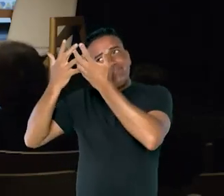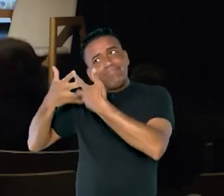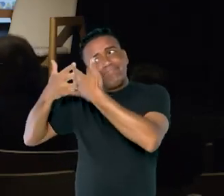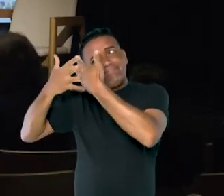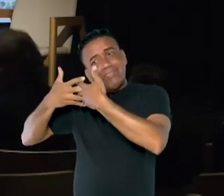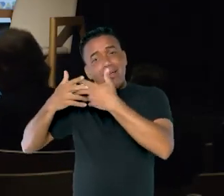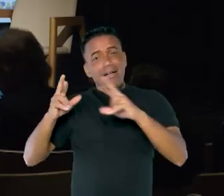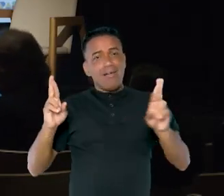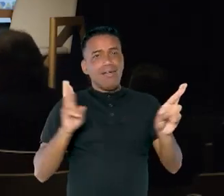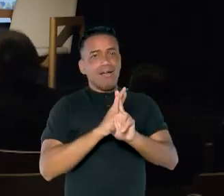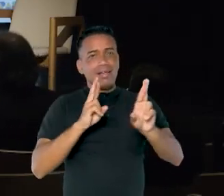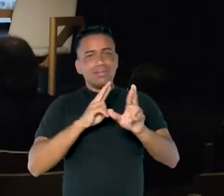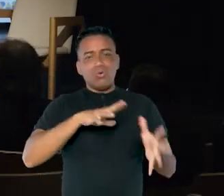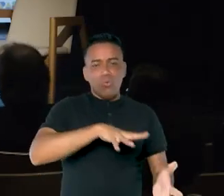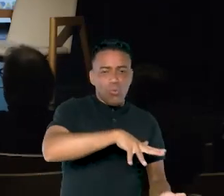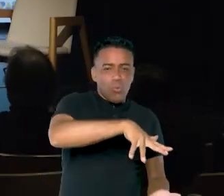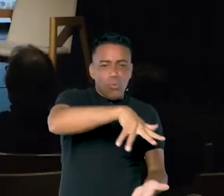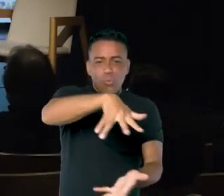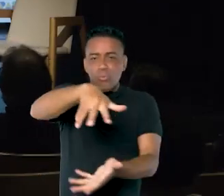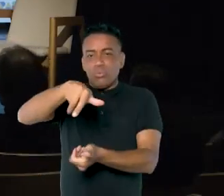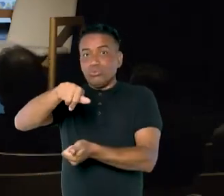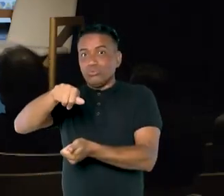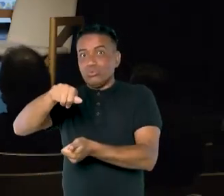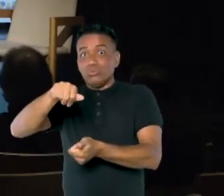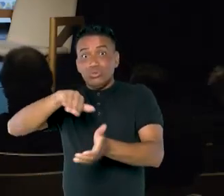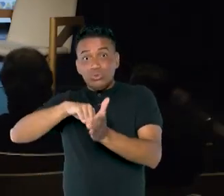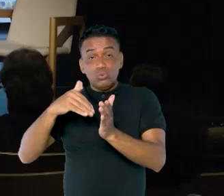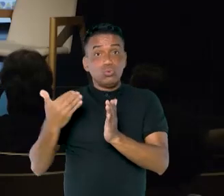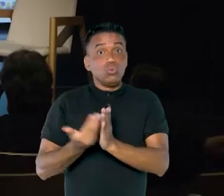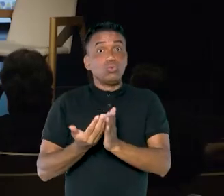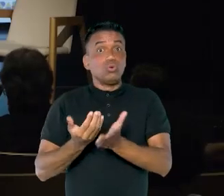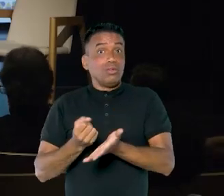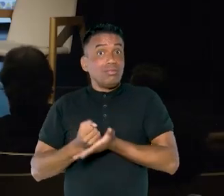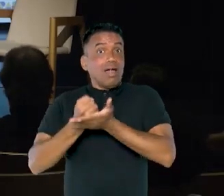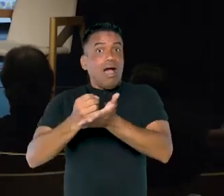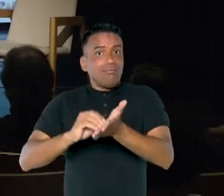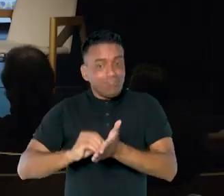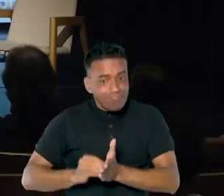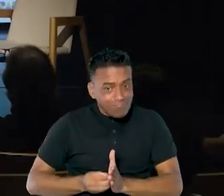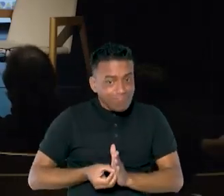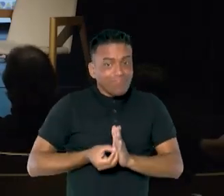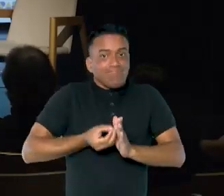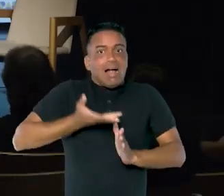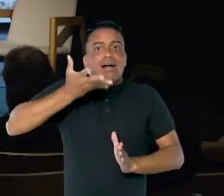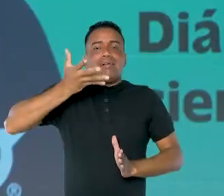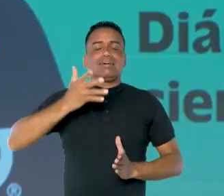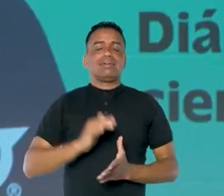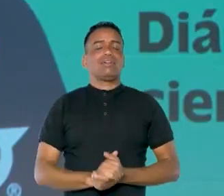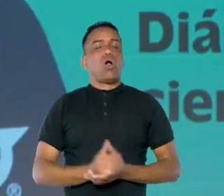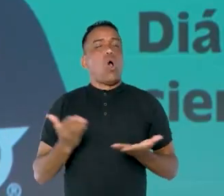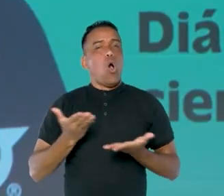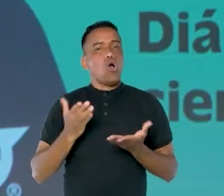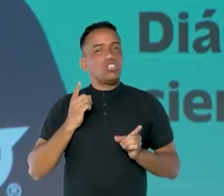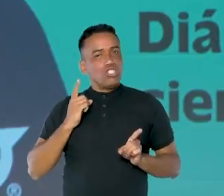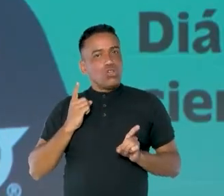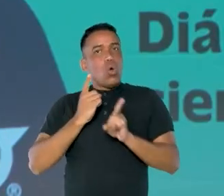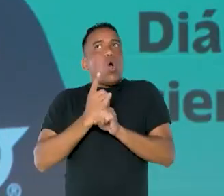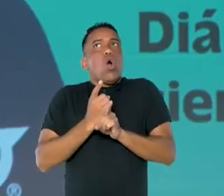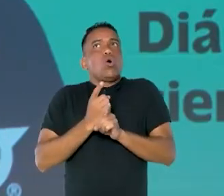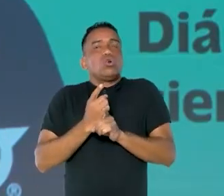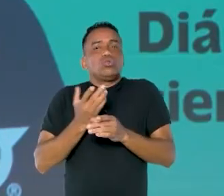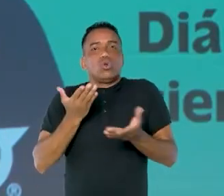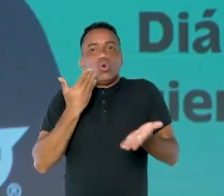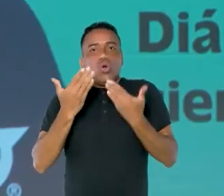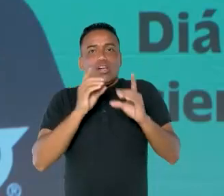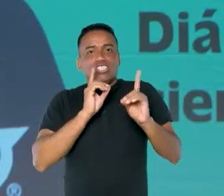das nossas relações com o planeta e com tudo que nos sustenta. No encontro de hoje, a gente vai falar